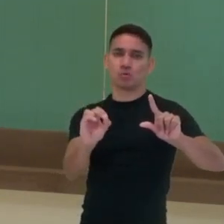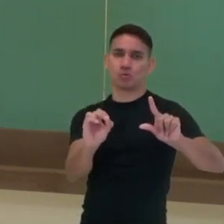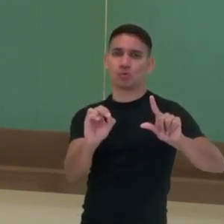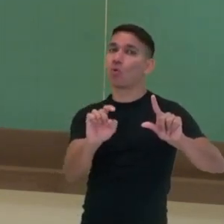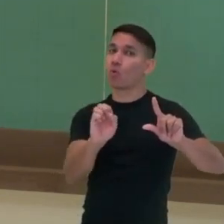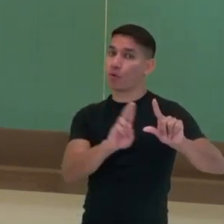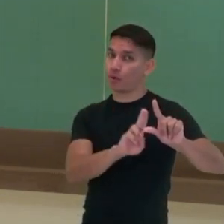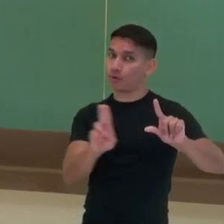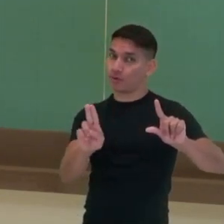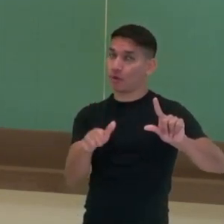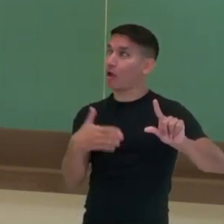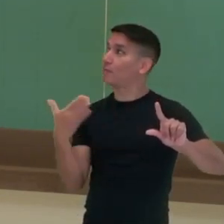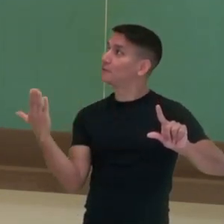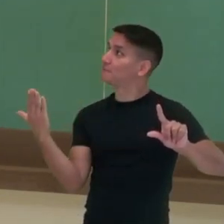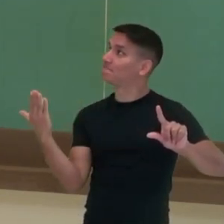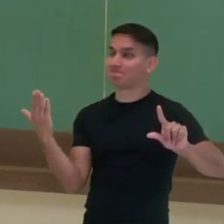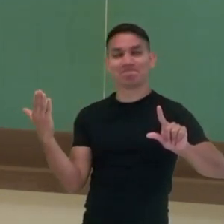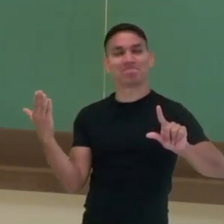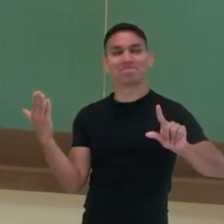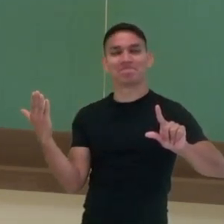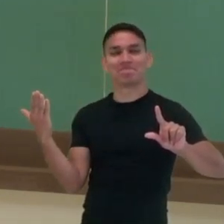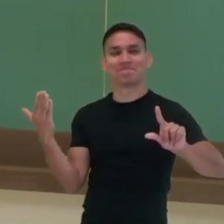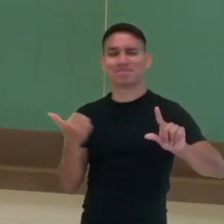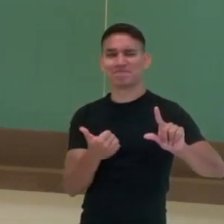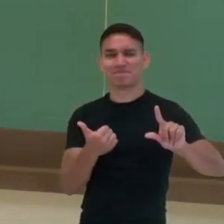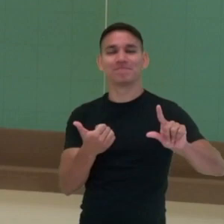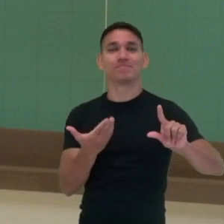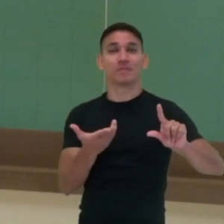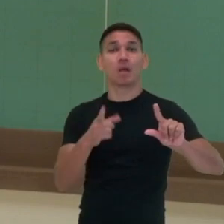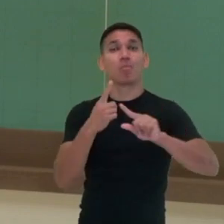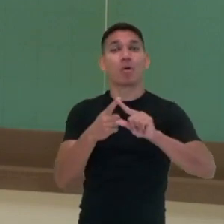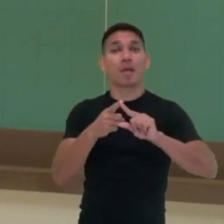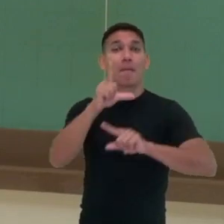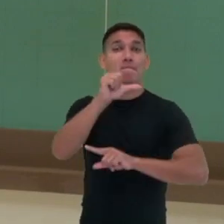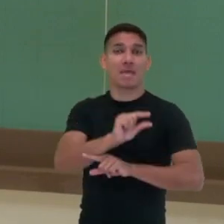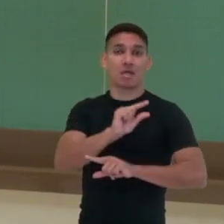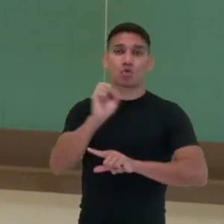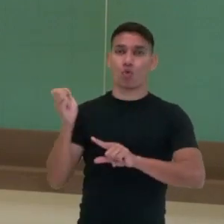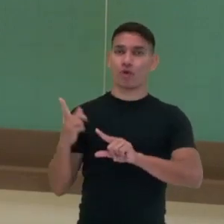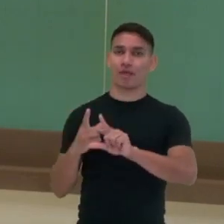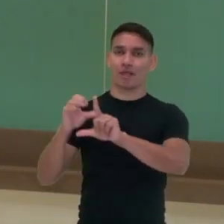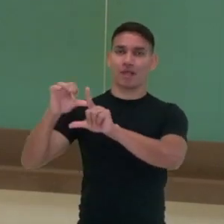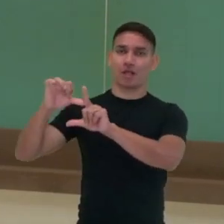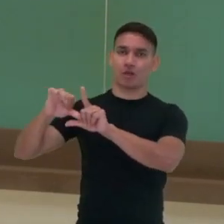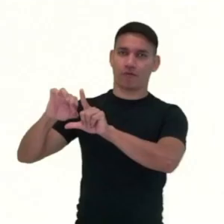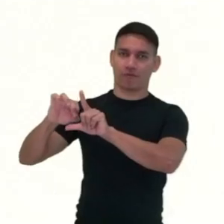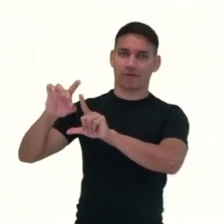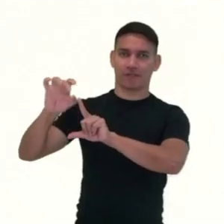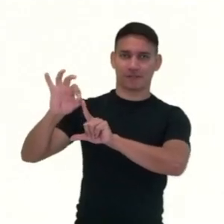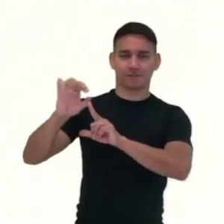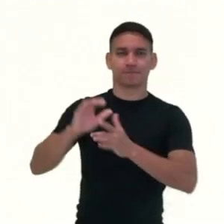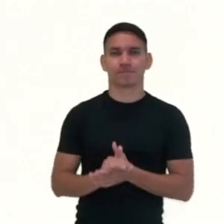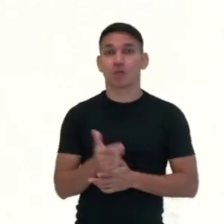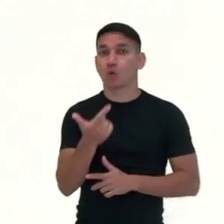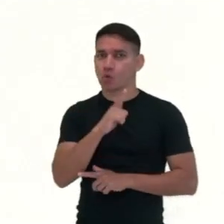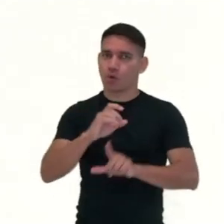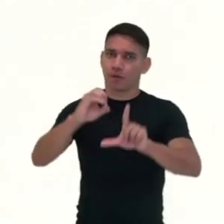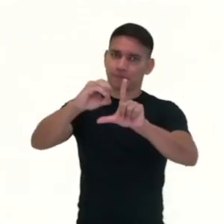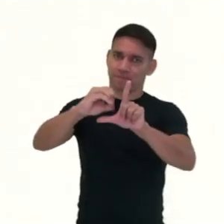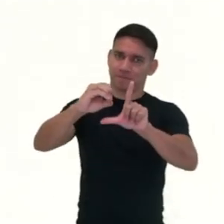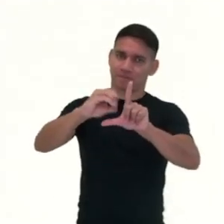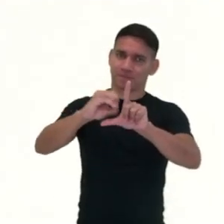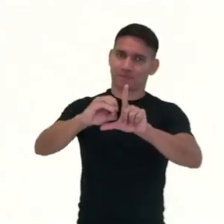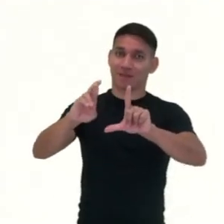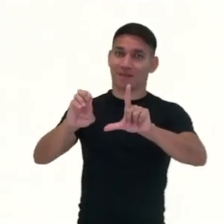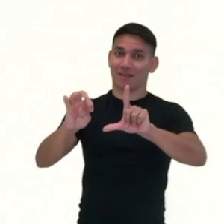gente vai poder classificá-lo? Em agudo, que ele é menor do que 90, tá bom? Aí, claro, a gente tem o ângulo reto, ó, respondendo